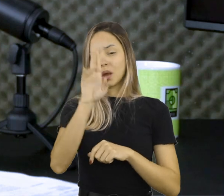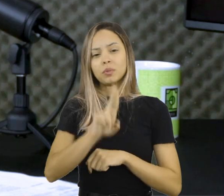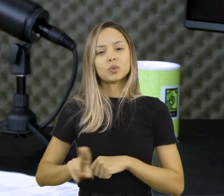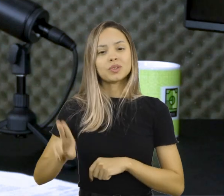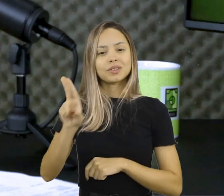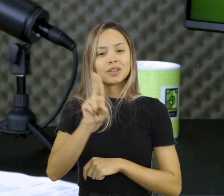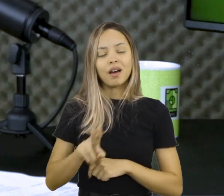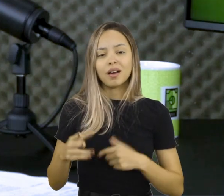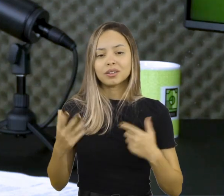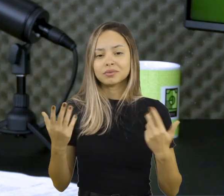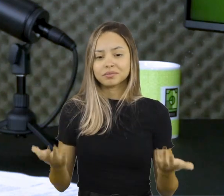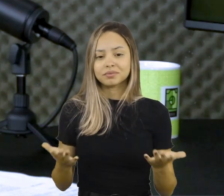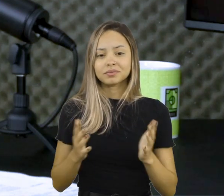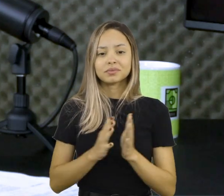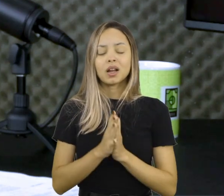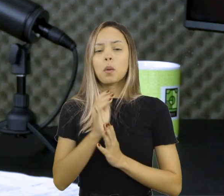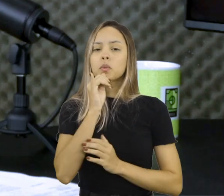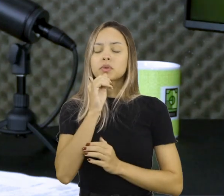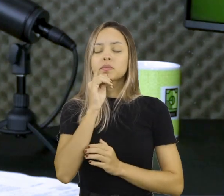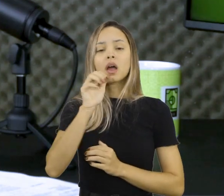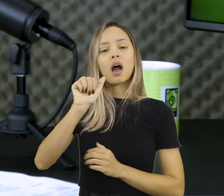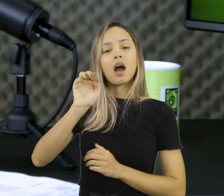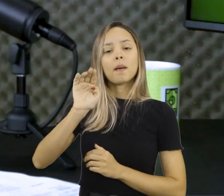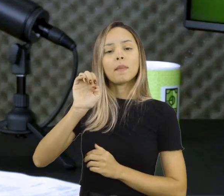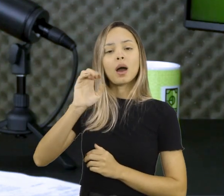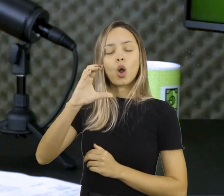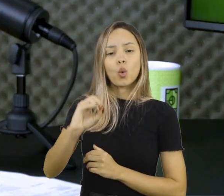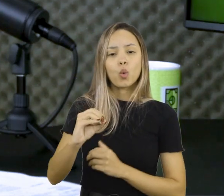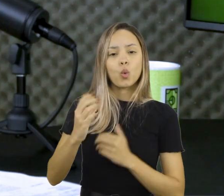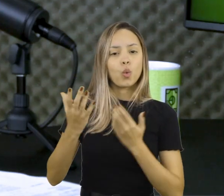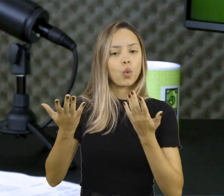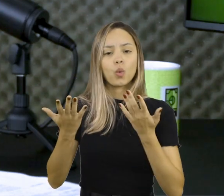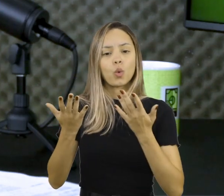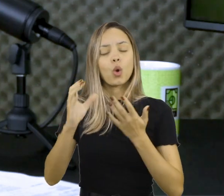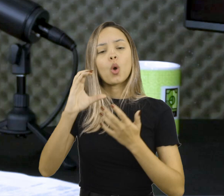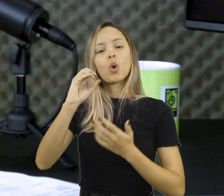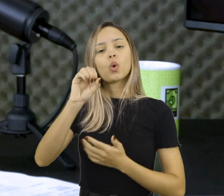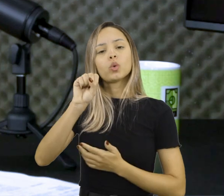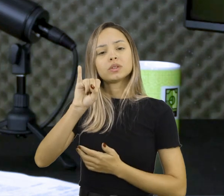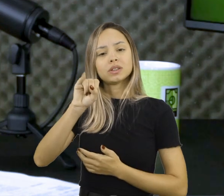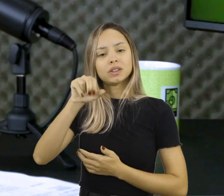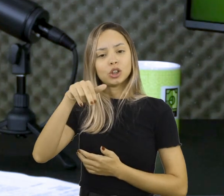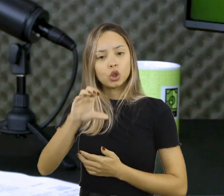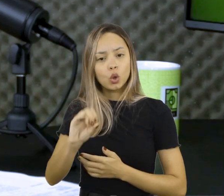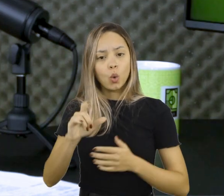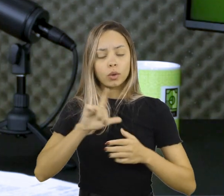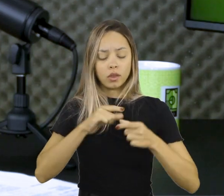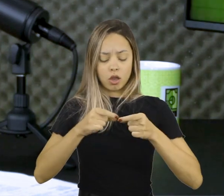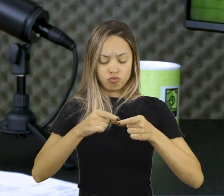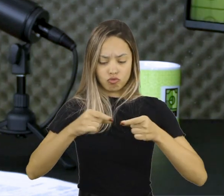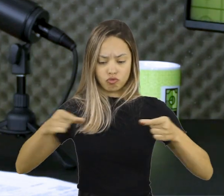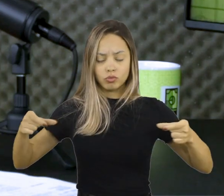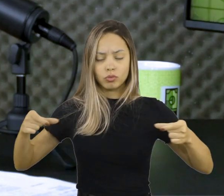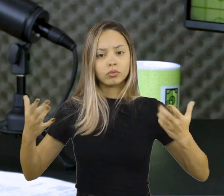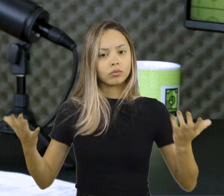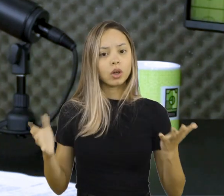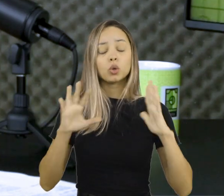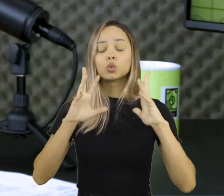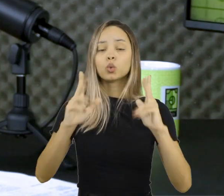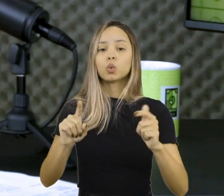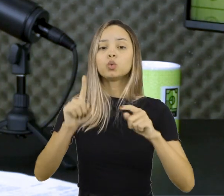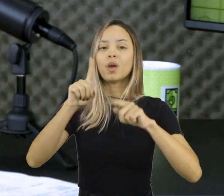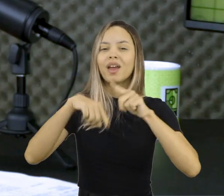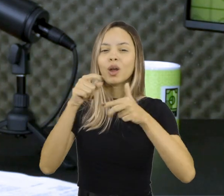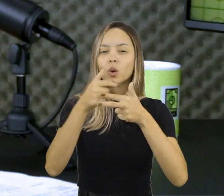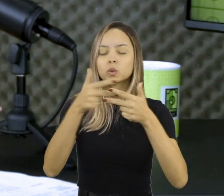tangran Ábaco torre de ranoi cozin régua de fração tudo isso são recursos